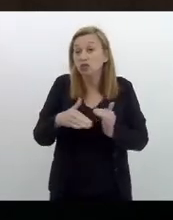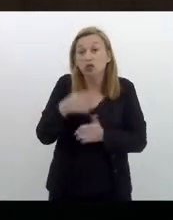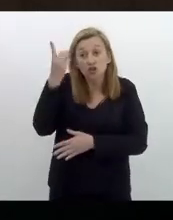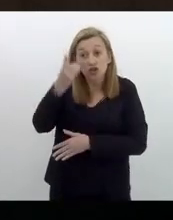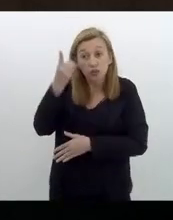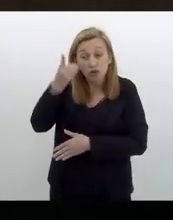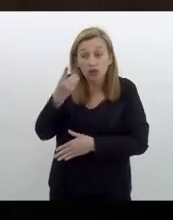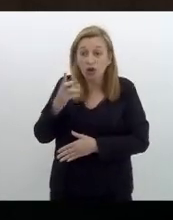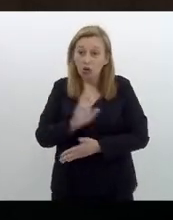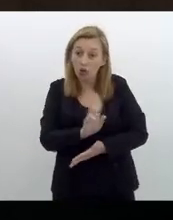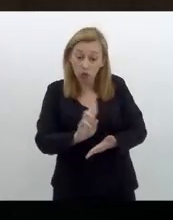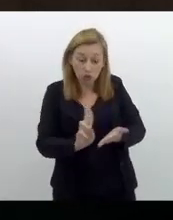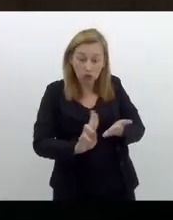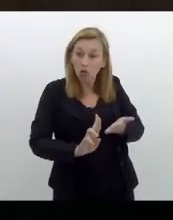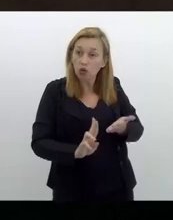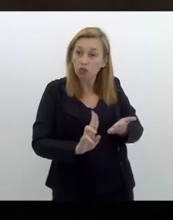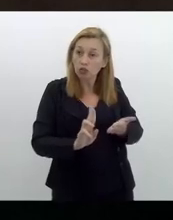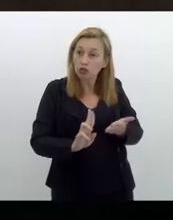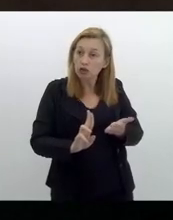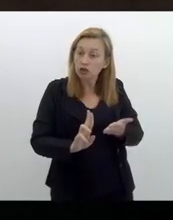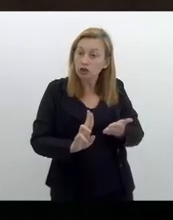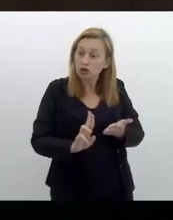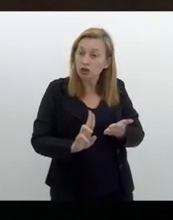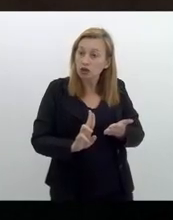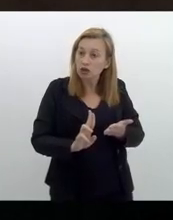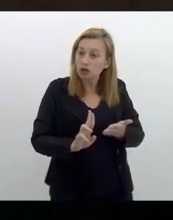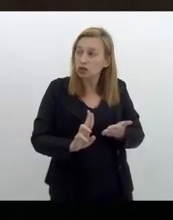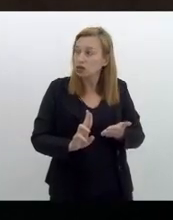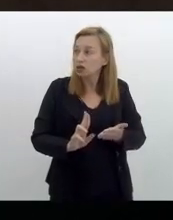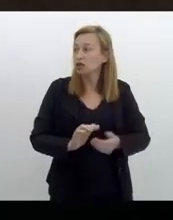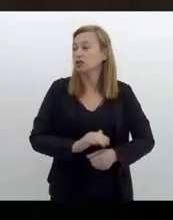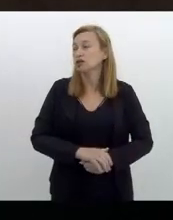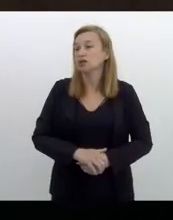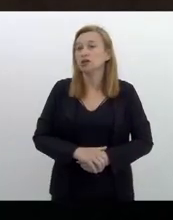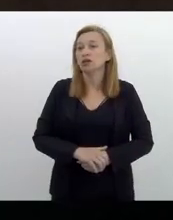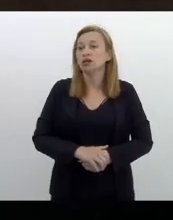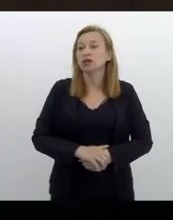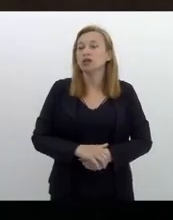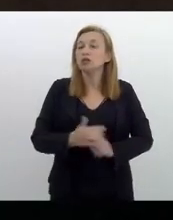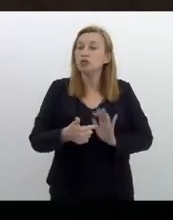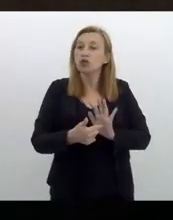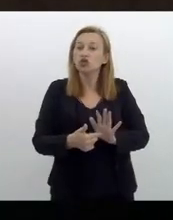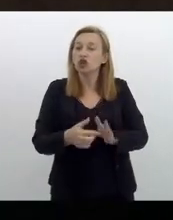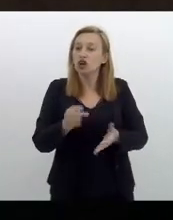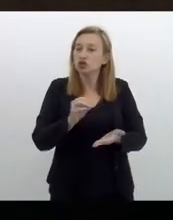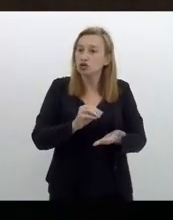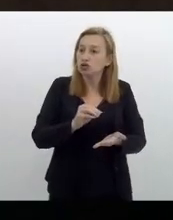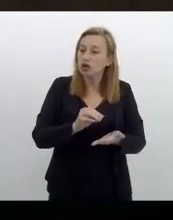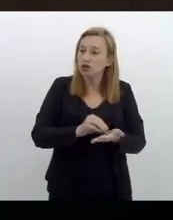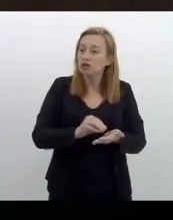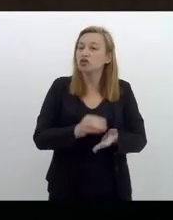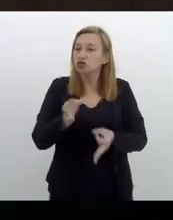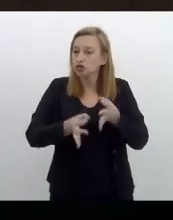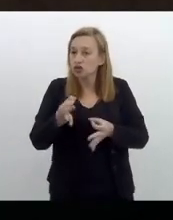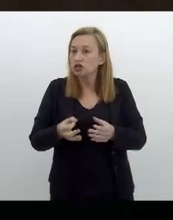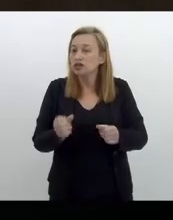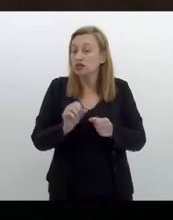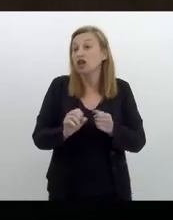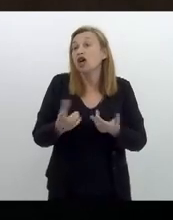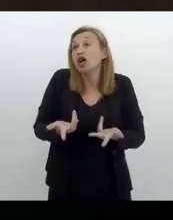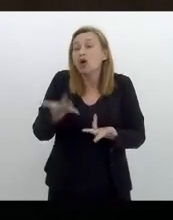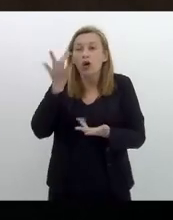que coloquem seu nome e assumam a injustiça que está sendo feita é só isso presidente eu acho que a gente fica sendo com todo